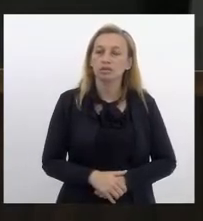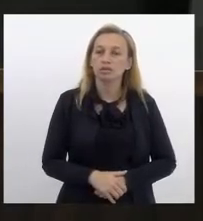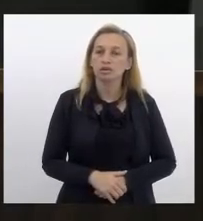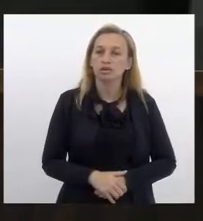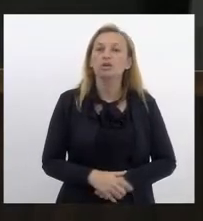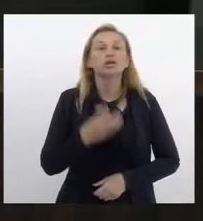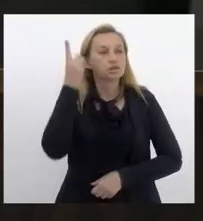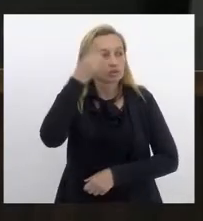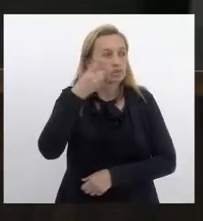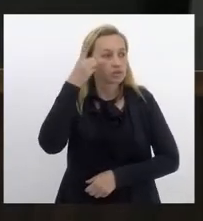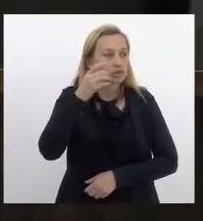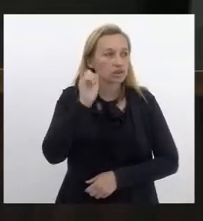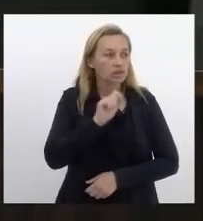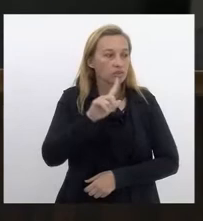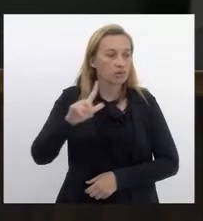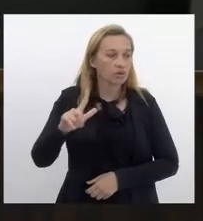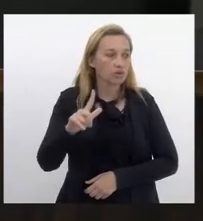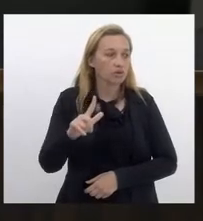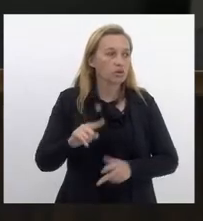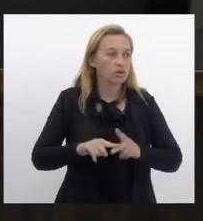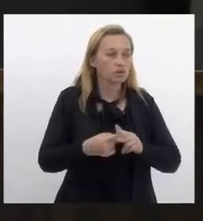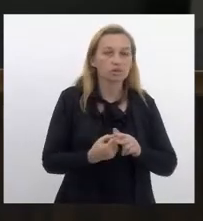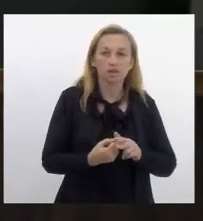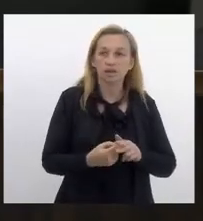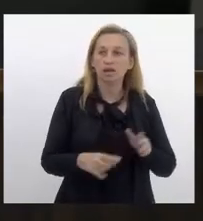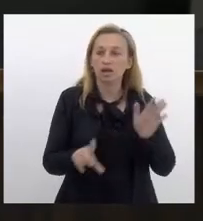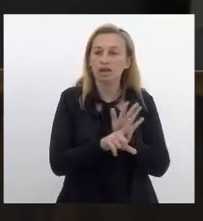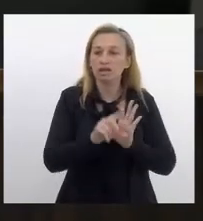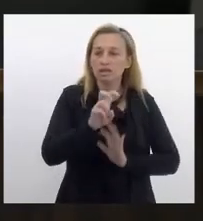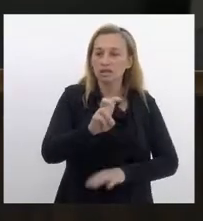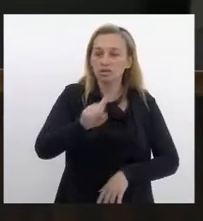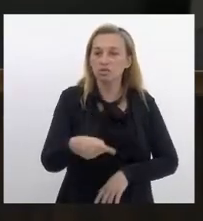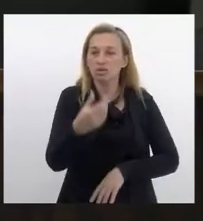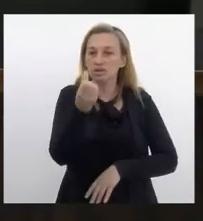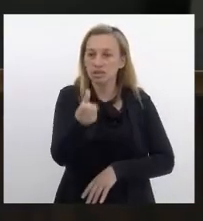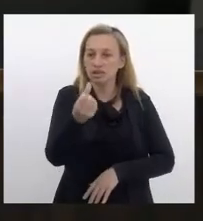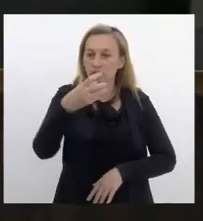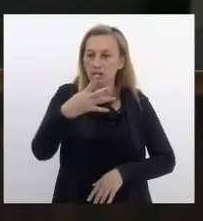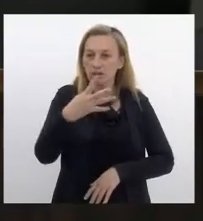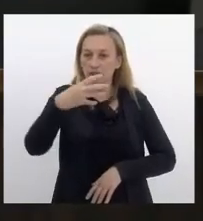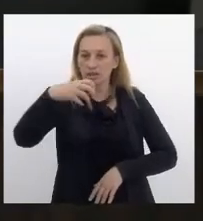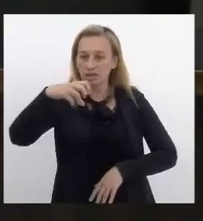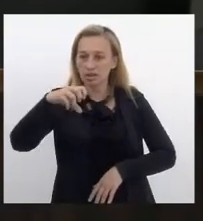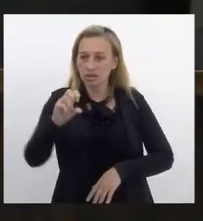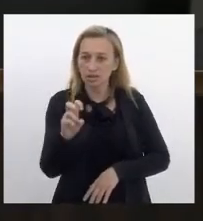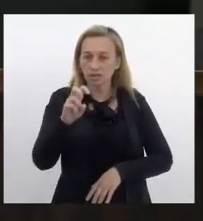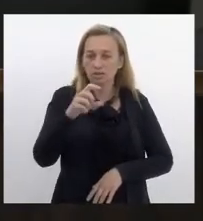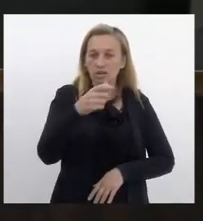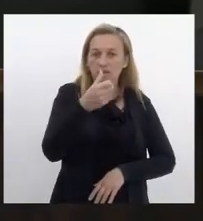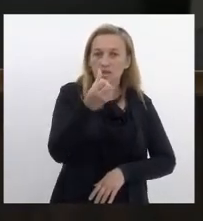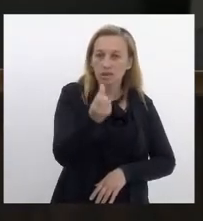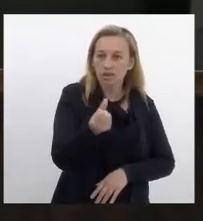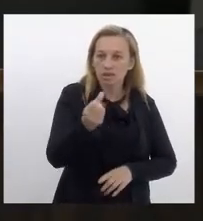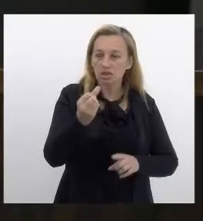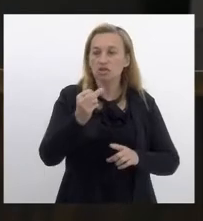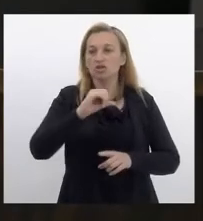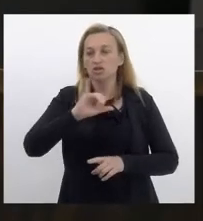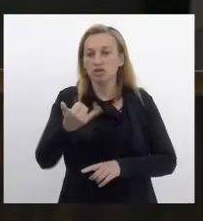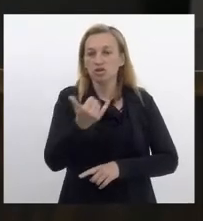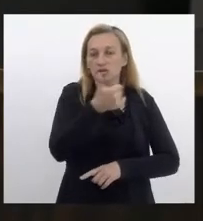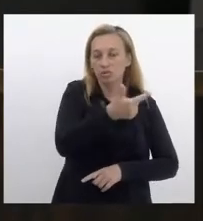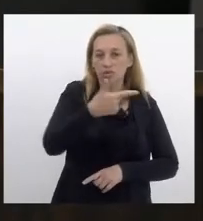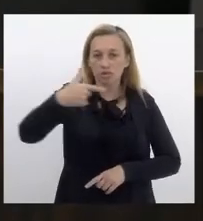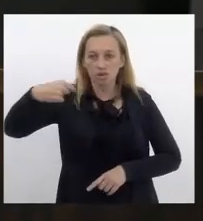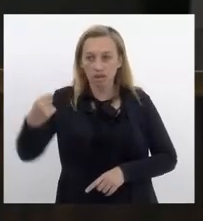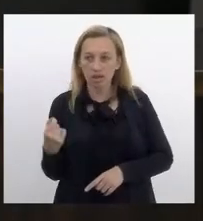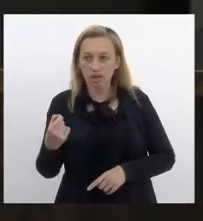De autoria do deputado Daniel Librelon, que altera o anexo da Lei 5.645, de 6 de janeiro. De 2010, incluindo no